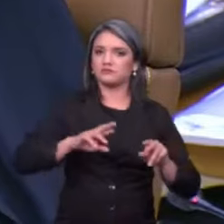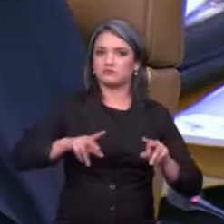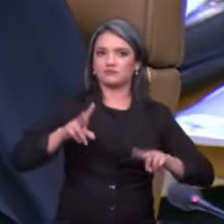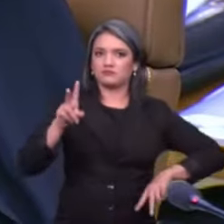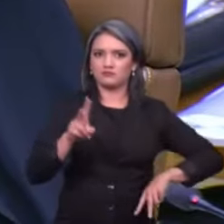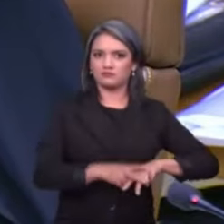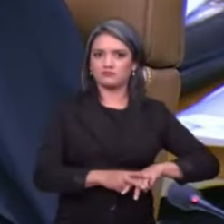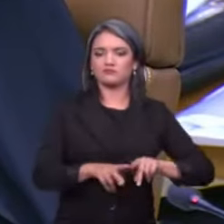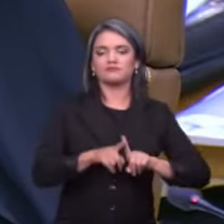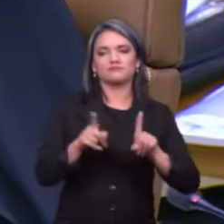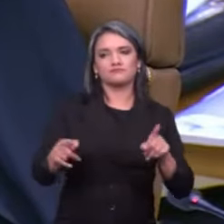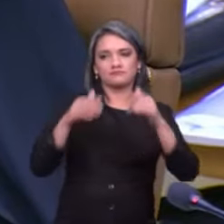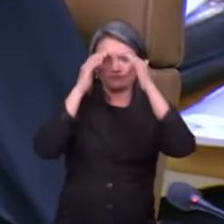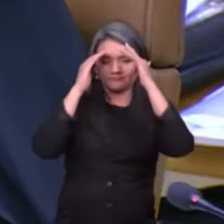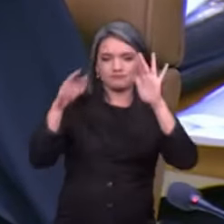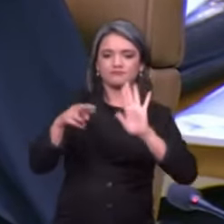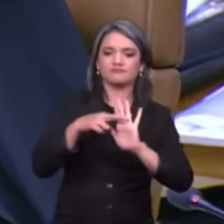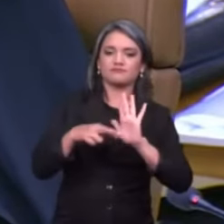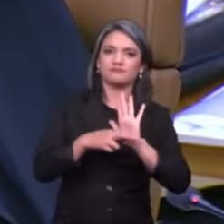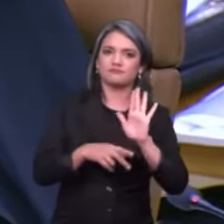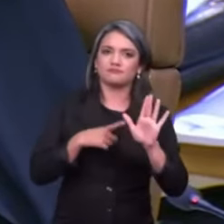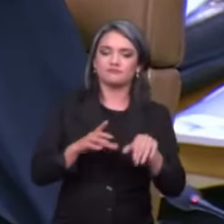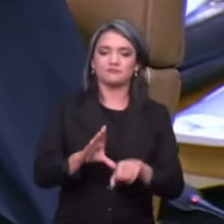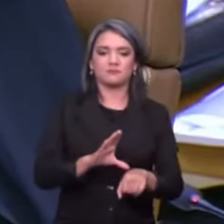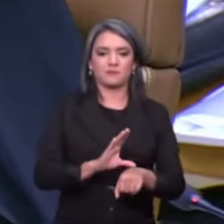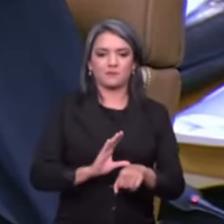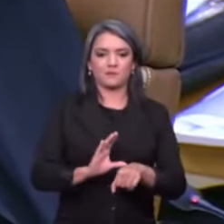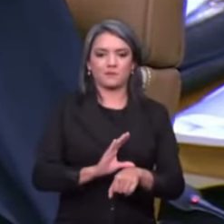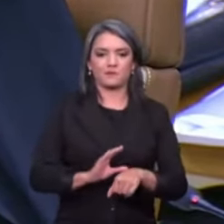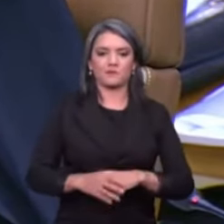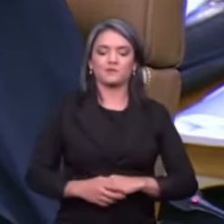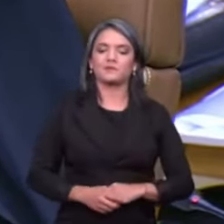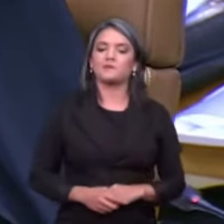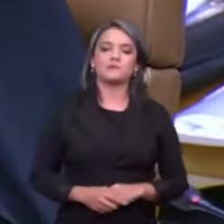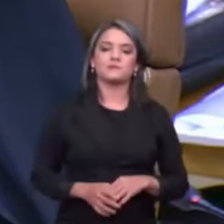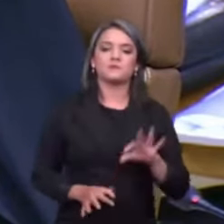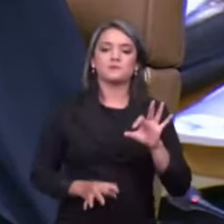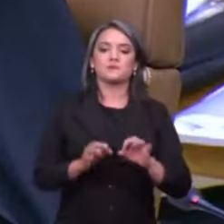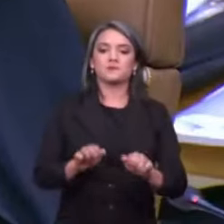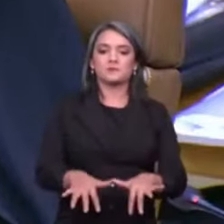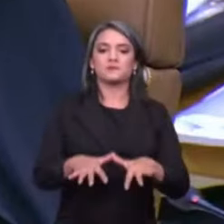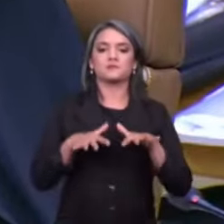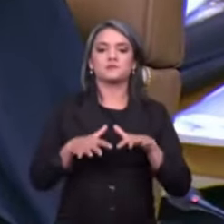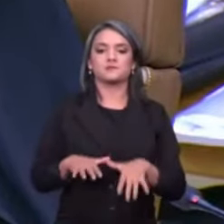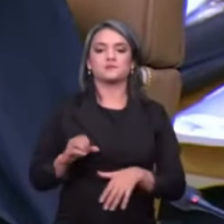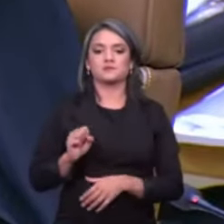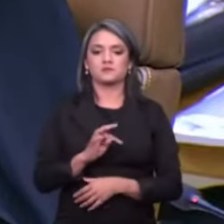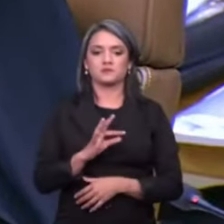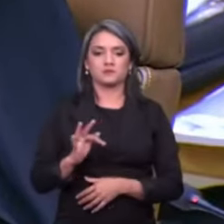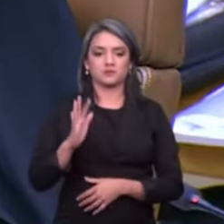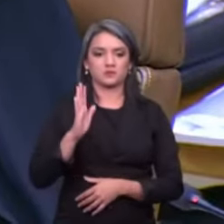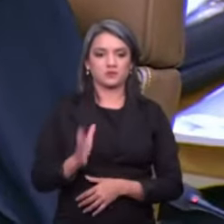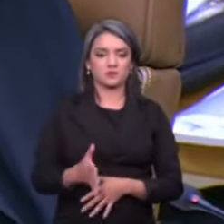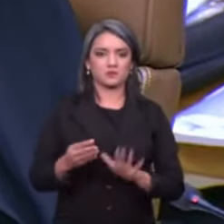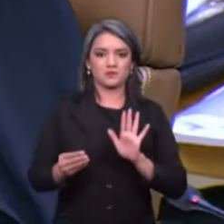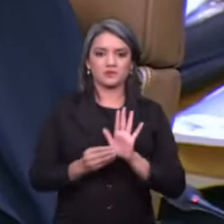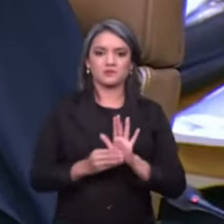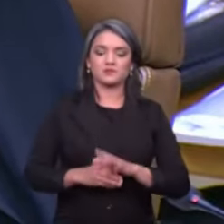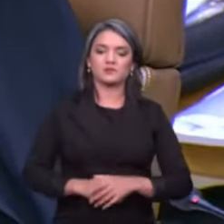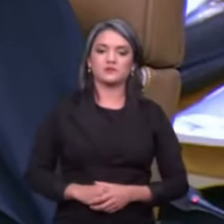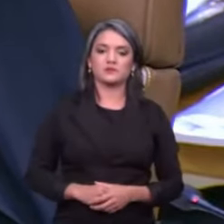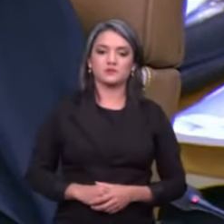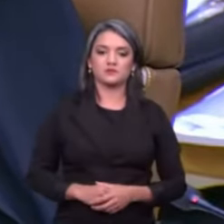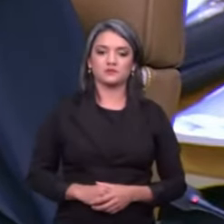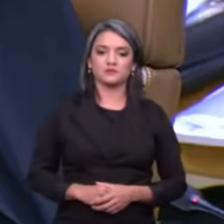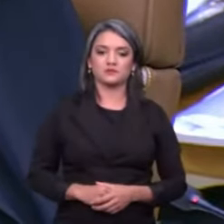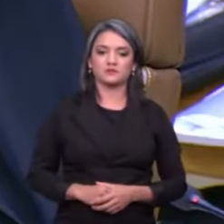espécie, certas regras previstas no texto constitucional, nos termos do julgamento plenário desta Corte já citado. Em adição,